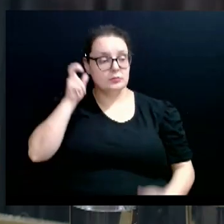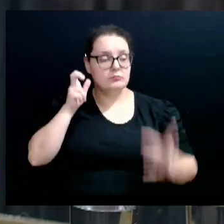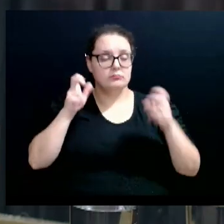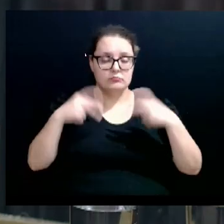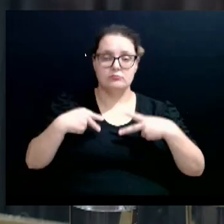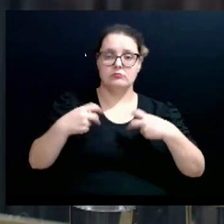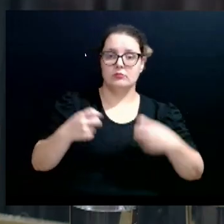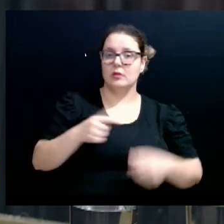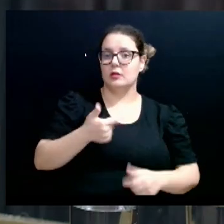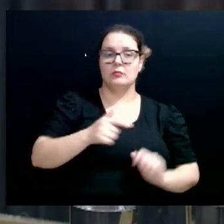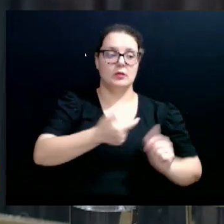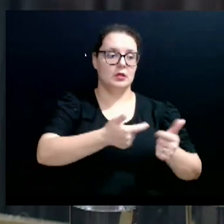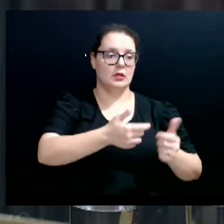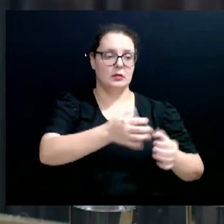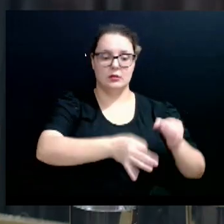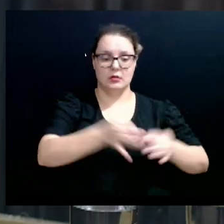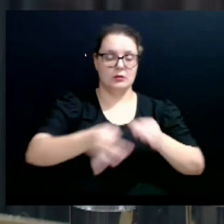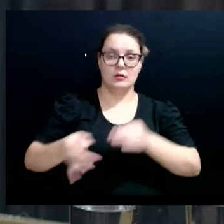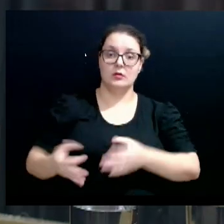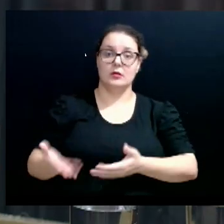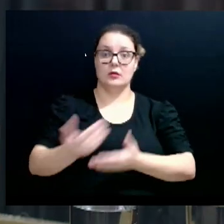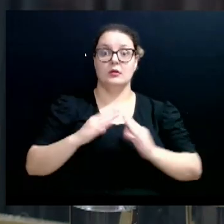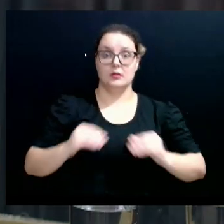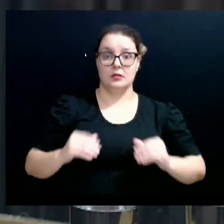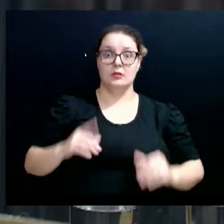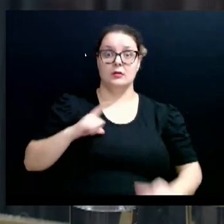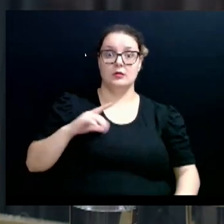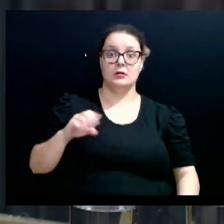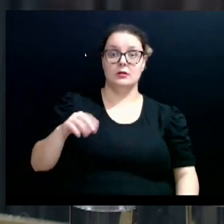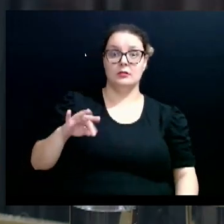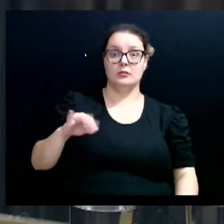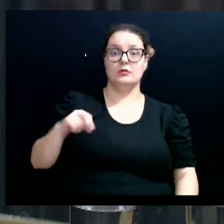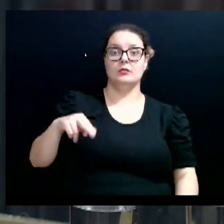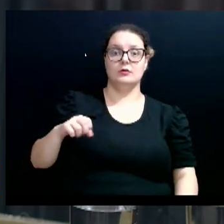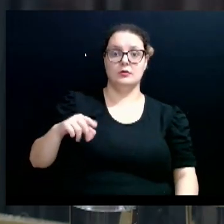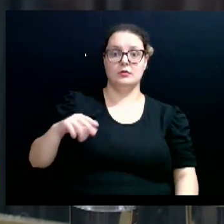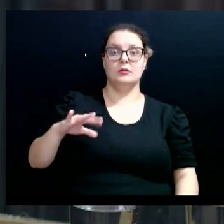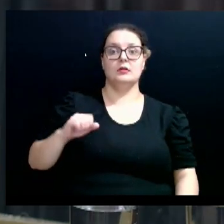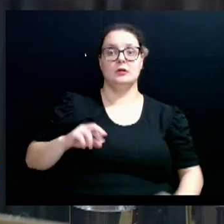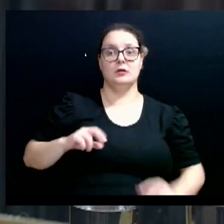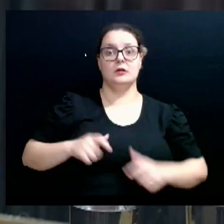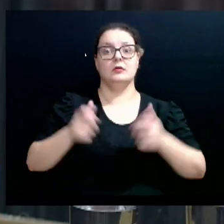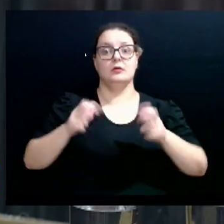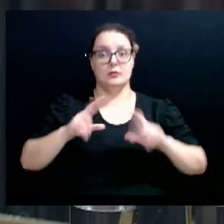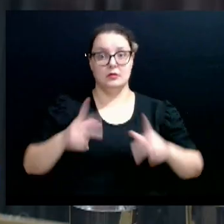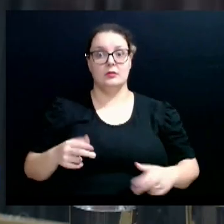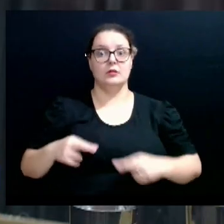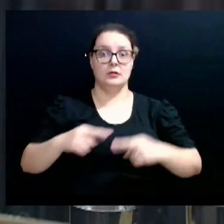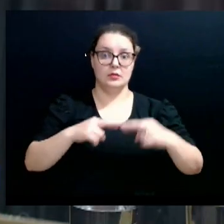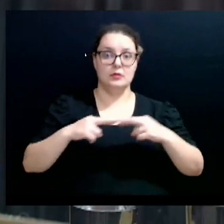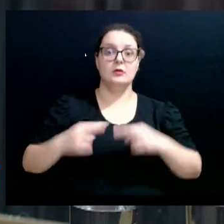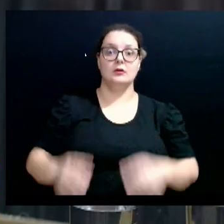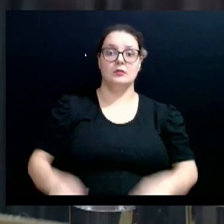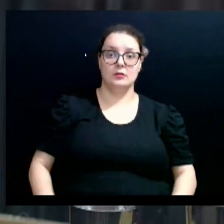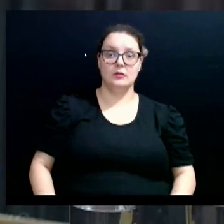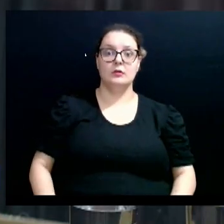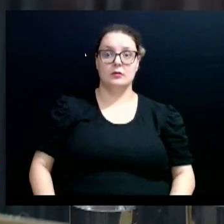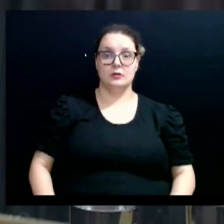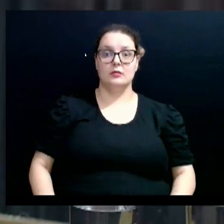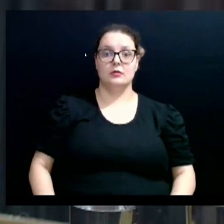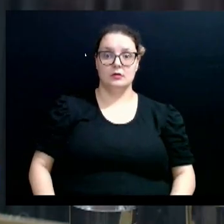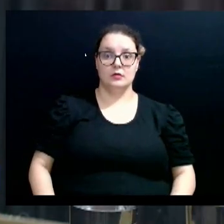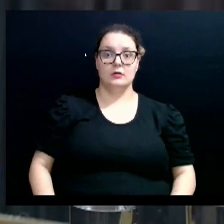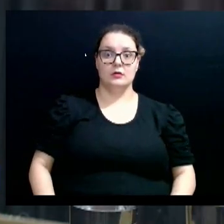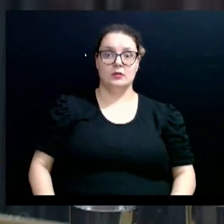ser acolhida, de ter essa continência, Uhum. é um grande diferencial. Então, essa rede realmente ela não se restringe, nem deve